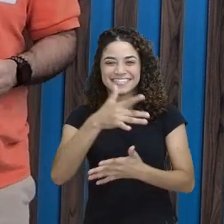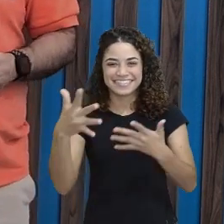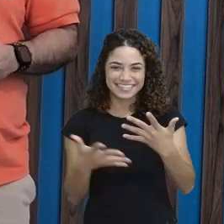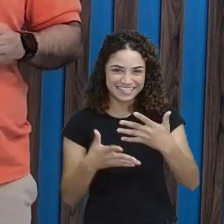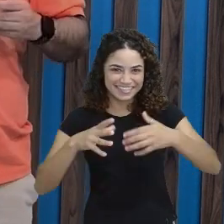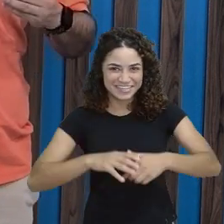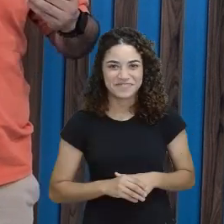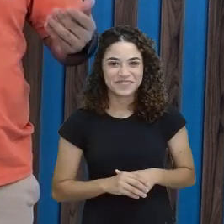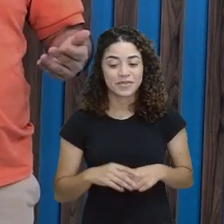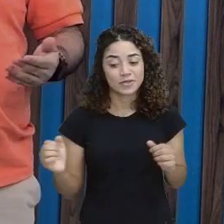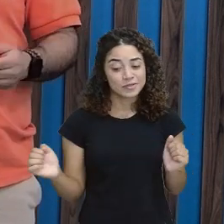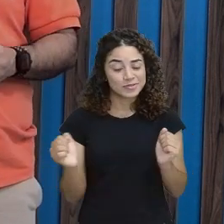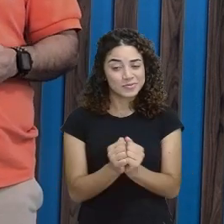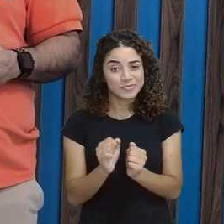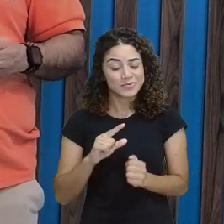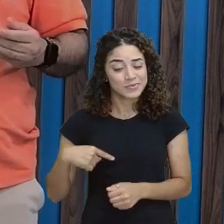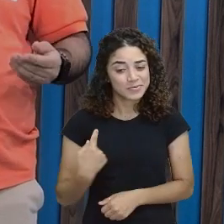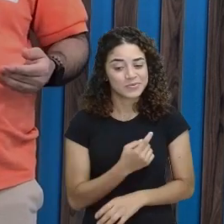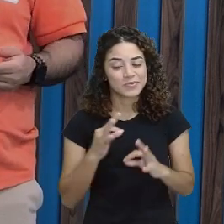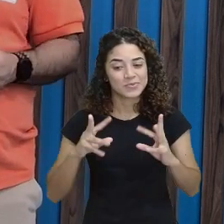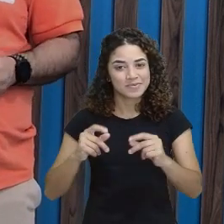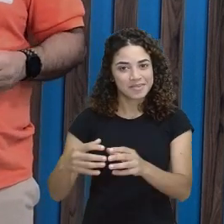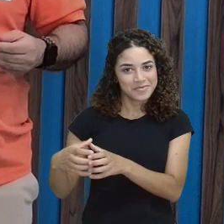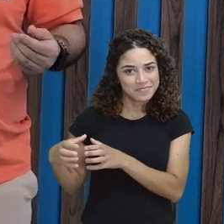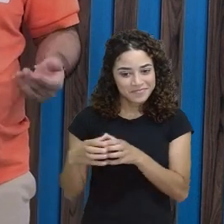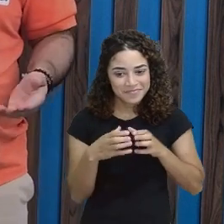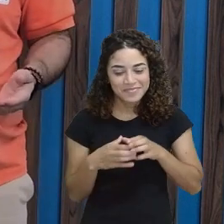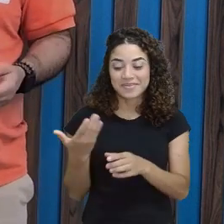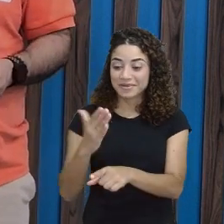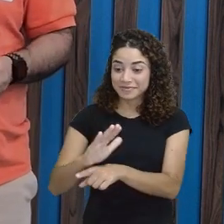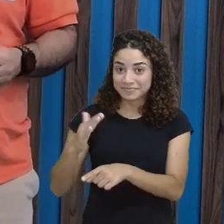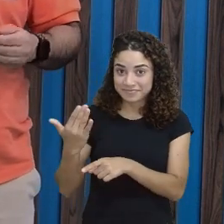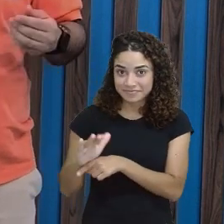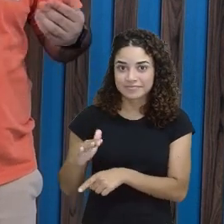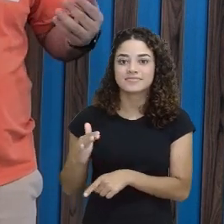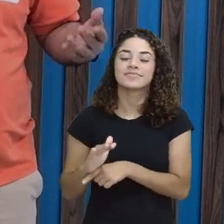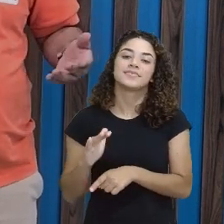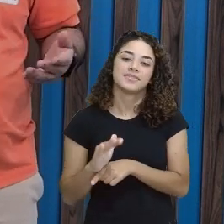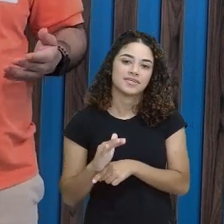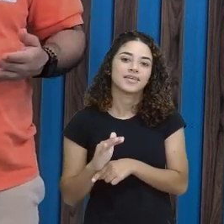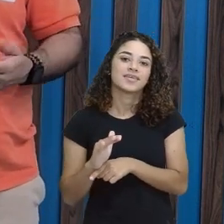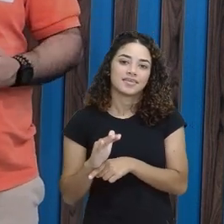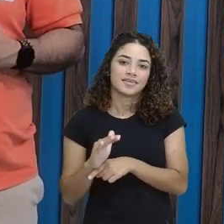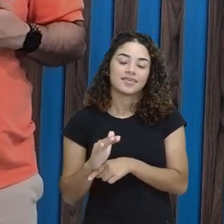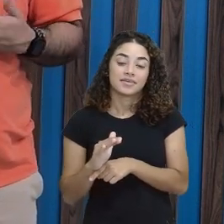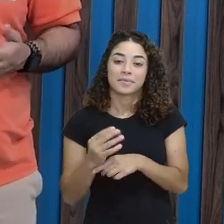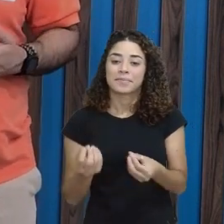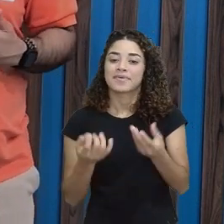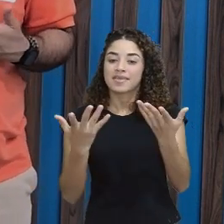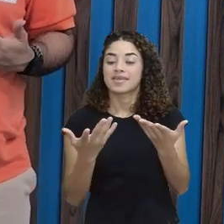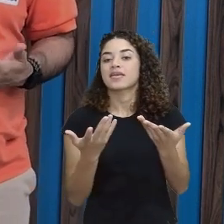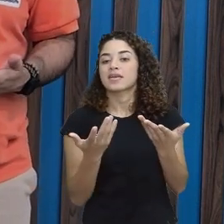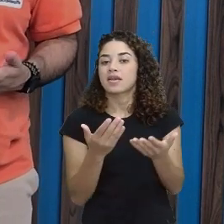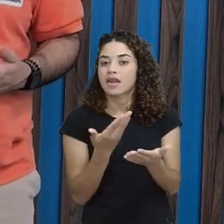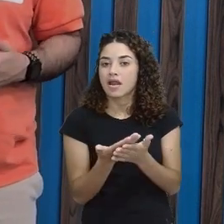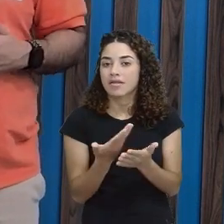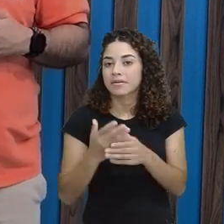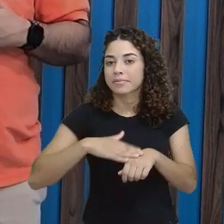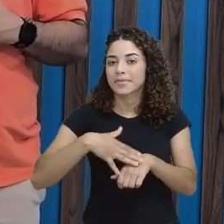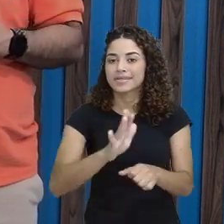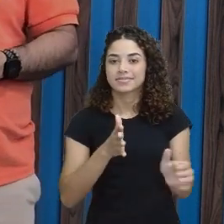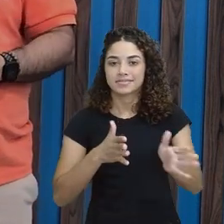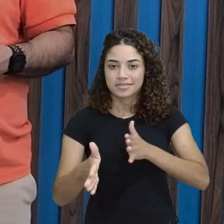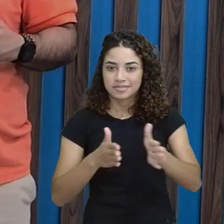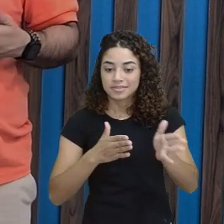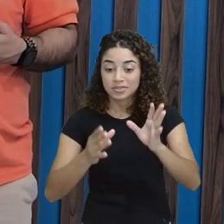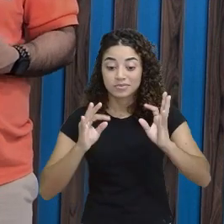né? Que junto com toda a equipe de intérprete de Libras nos ajudam para que nossas aulas se tornem mais acessíveis